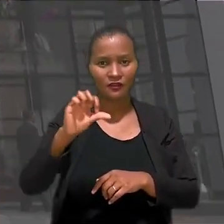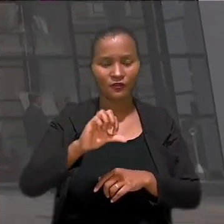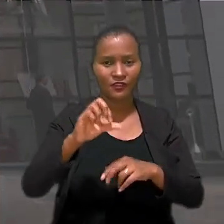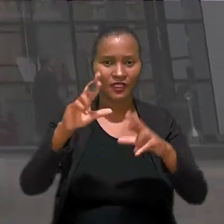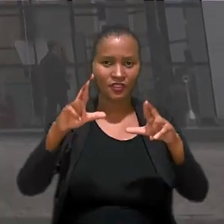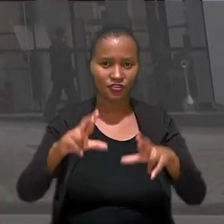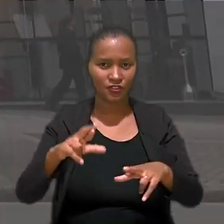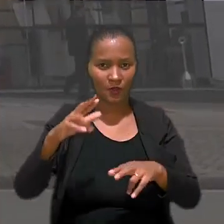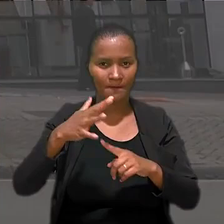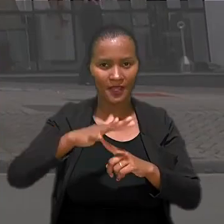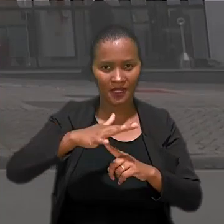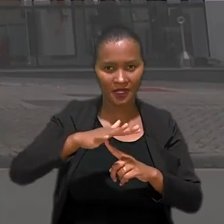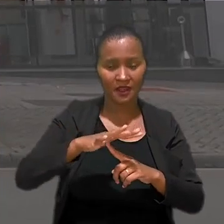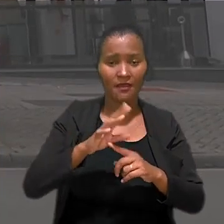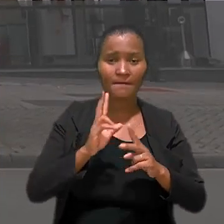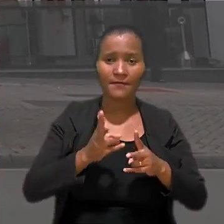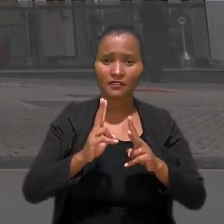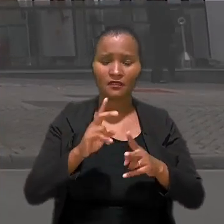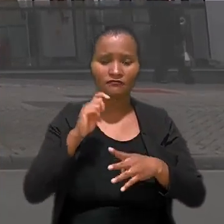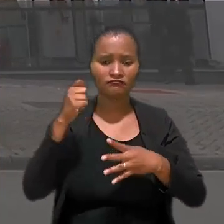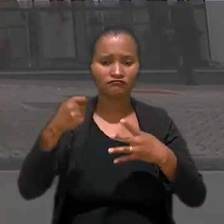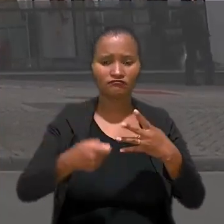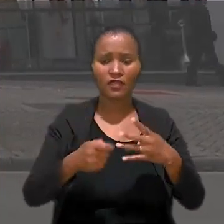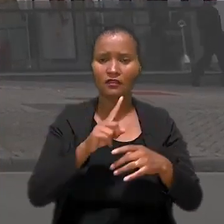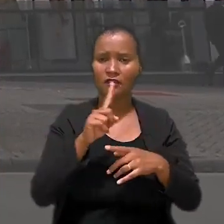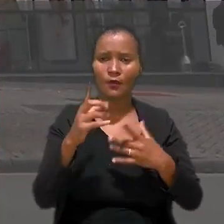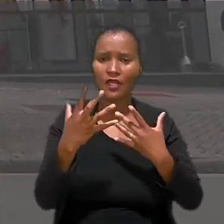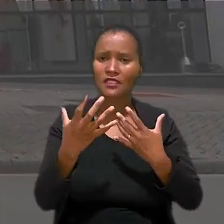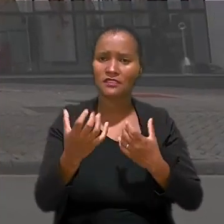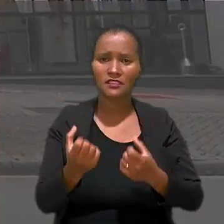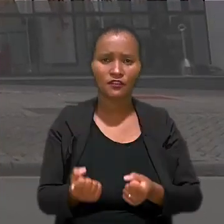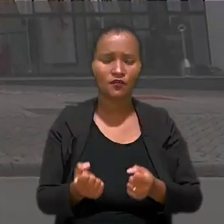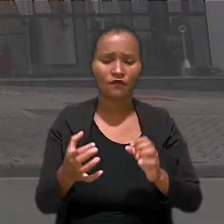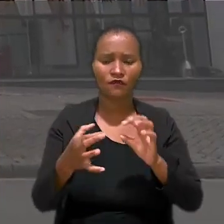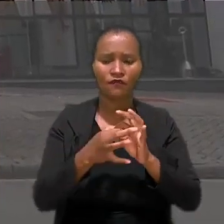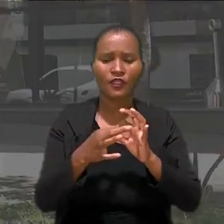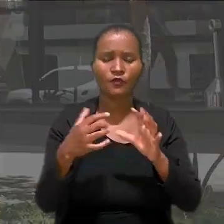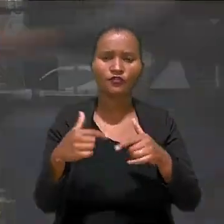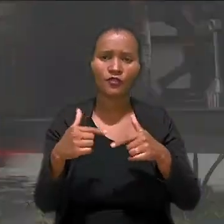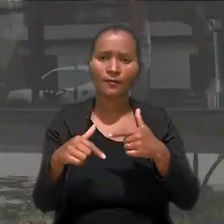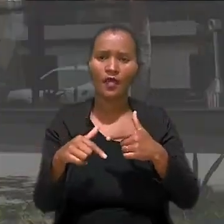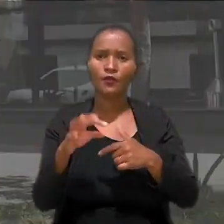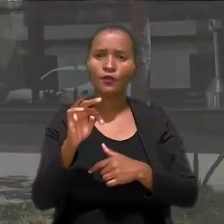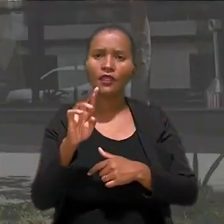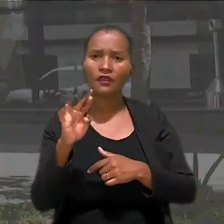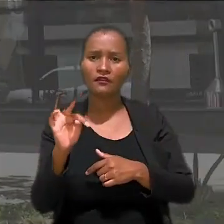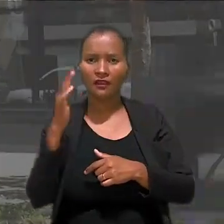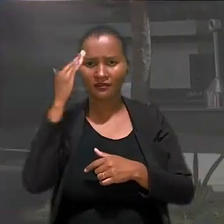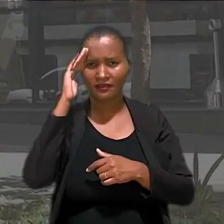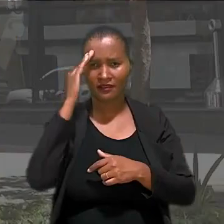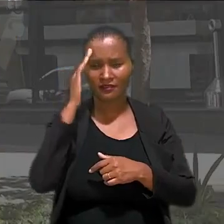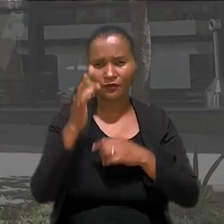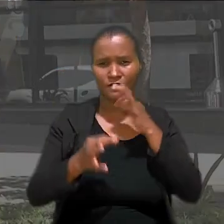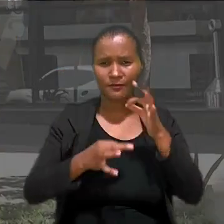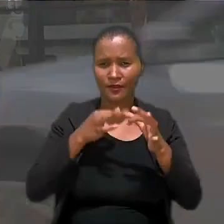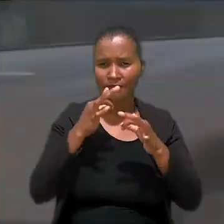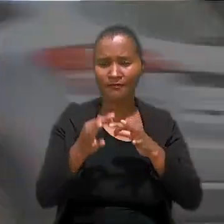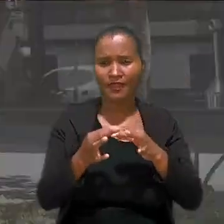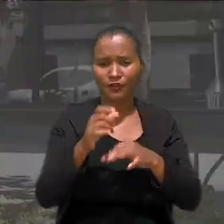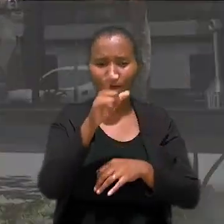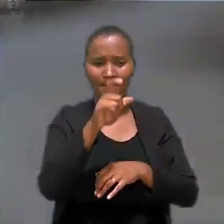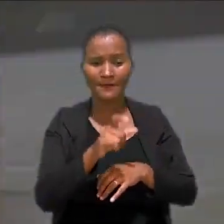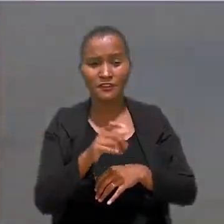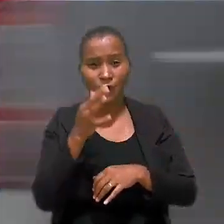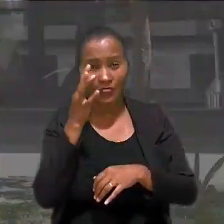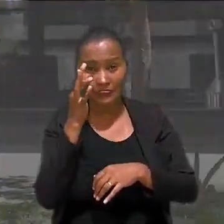Região no Paraná manteve a sentença que negou o reconhecimento de vínculo de emprego. O TRT considerou o depoimento de uma